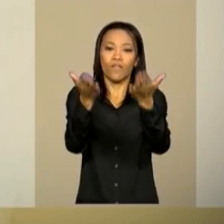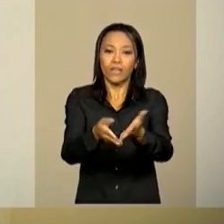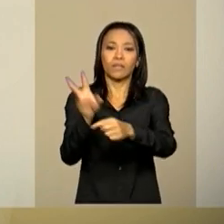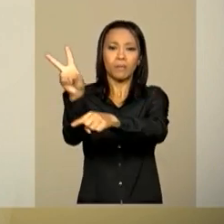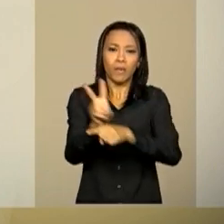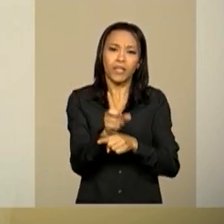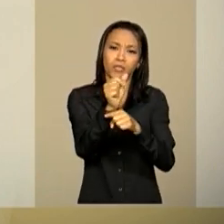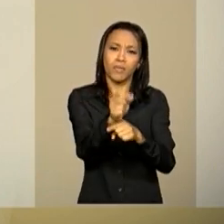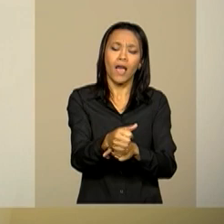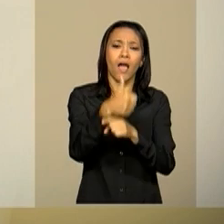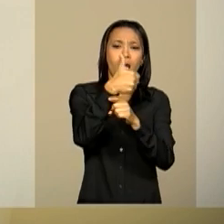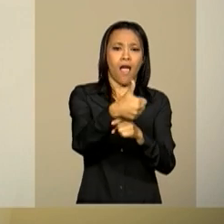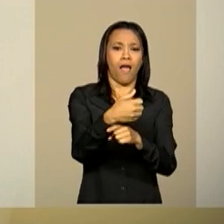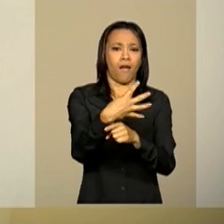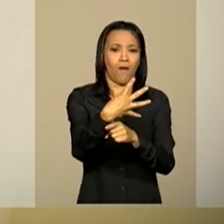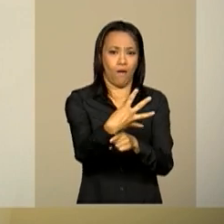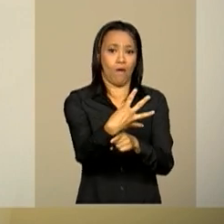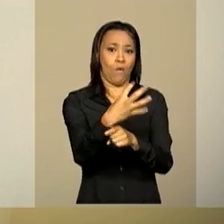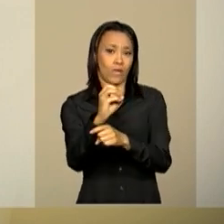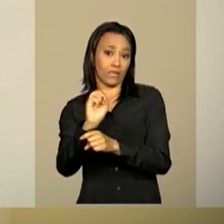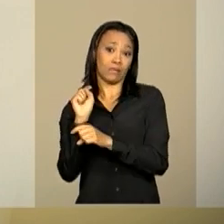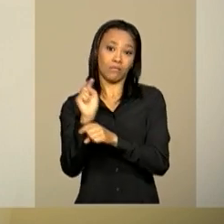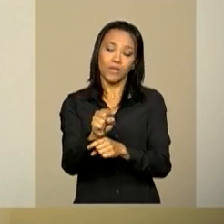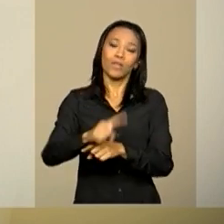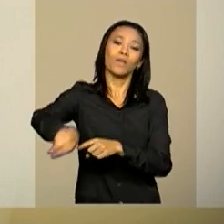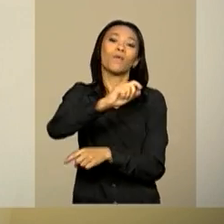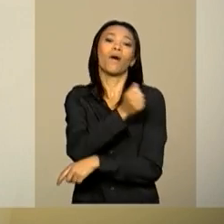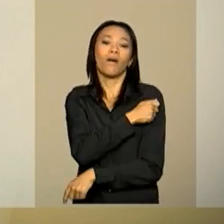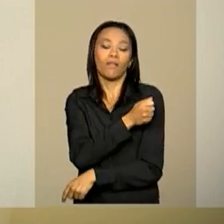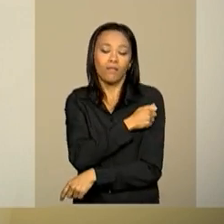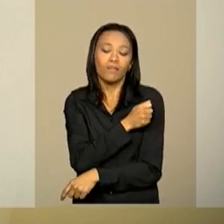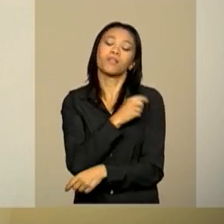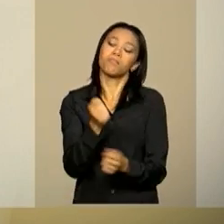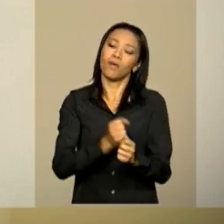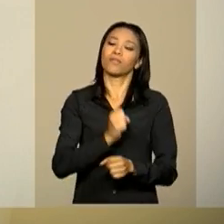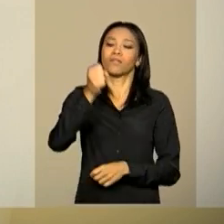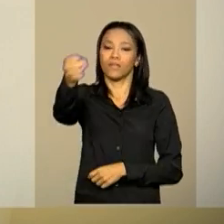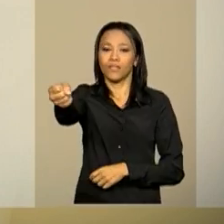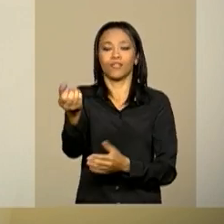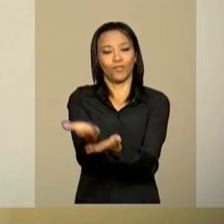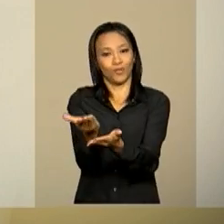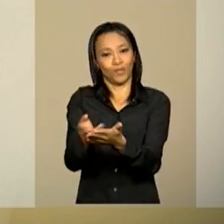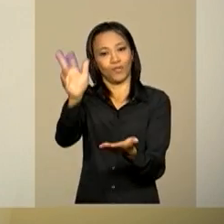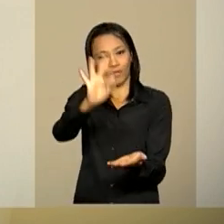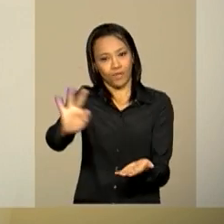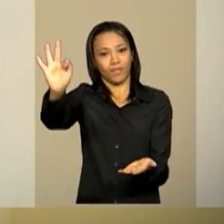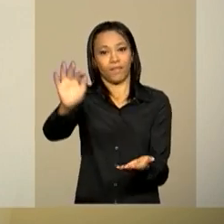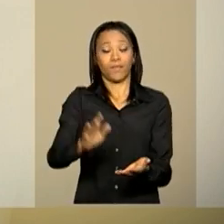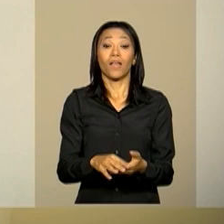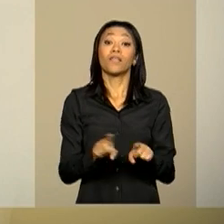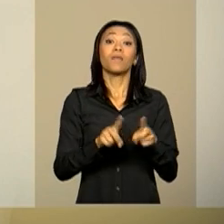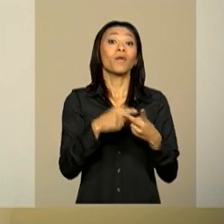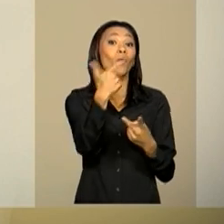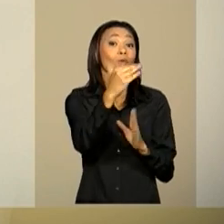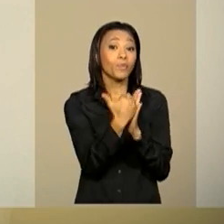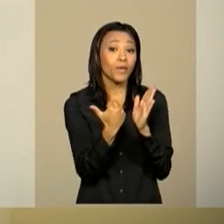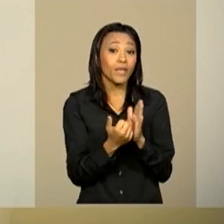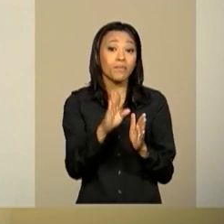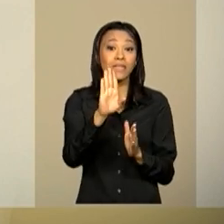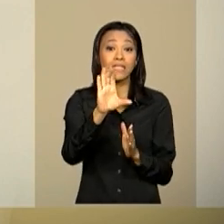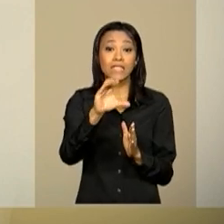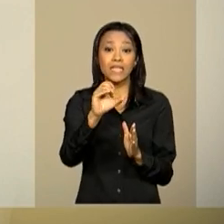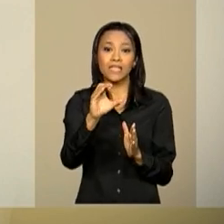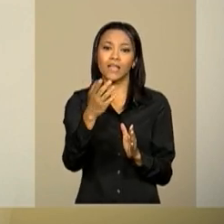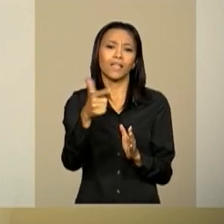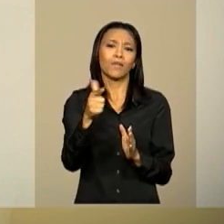a 400.000 estudantes para que eles possam cursar o ensino superior falta falar sobre o ciênci sem fronteiras que está levando